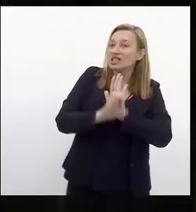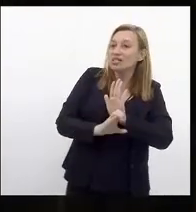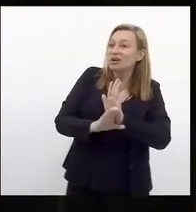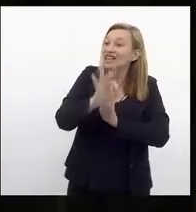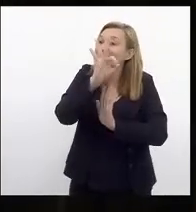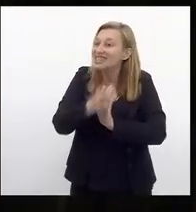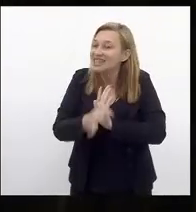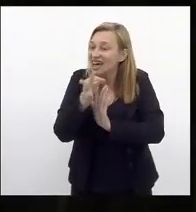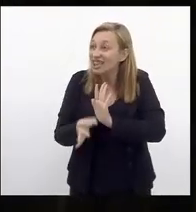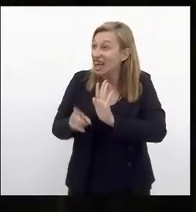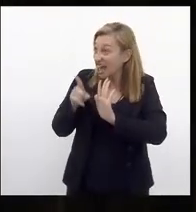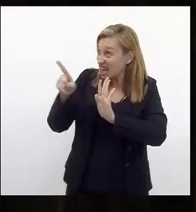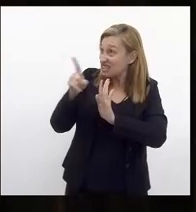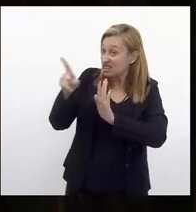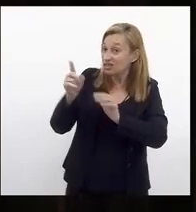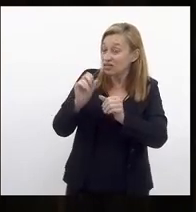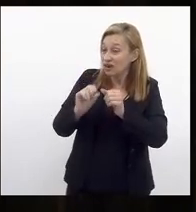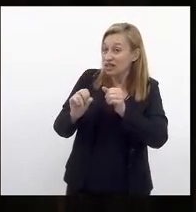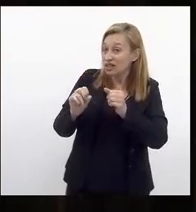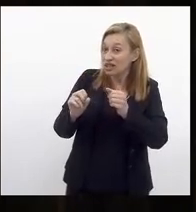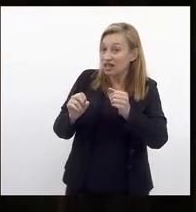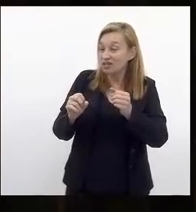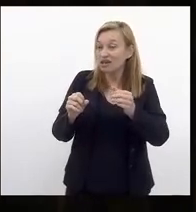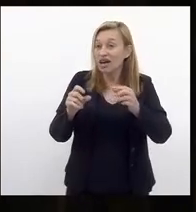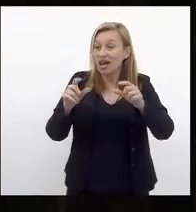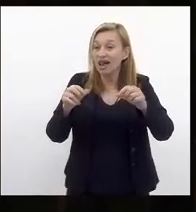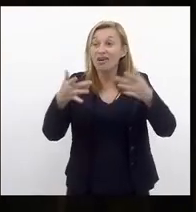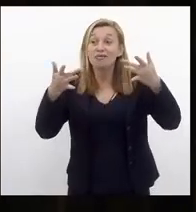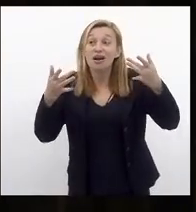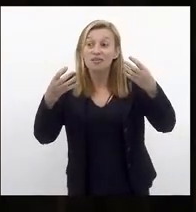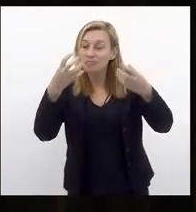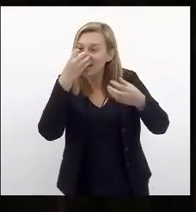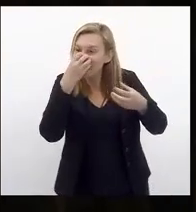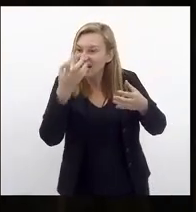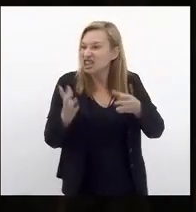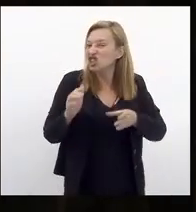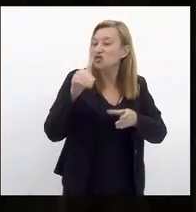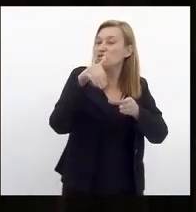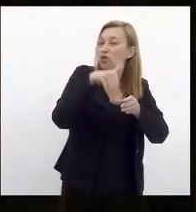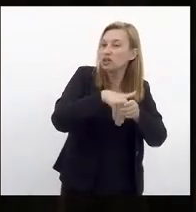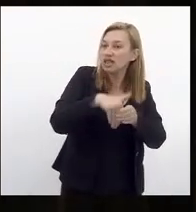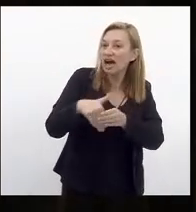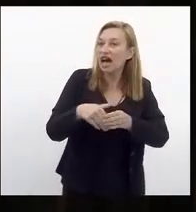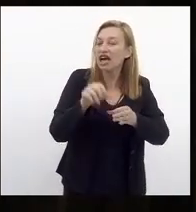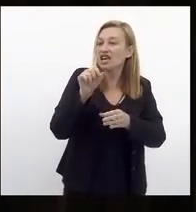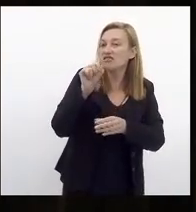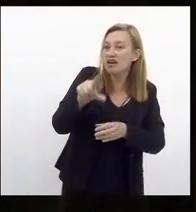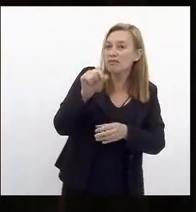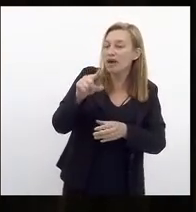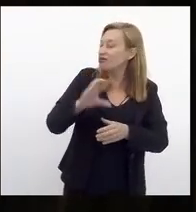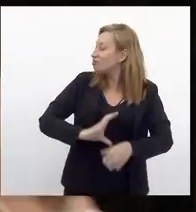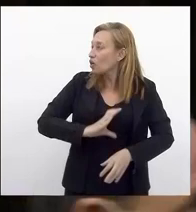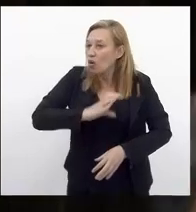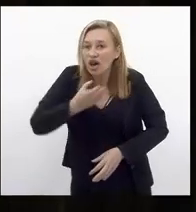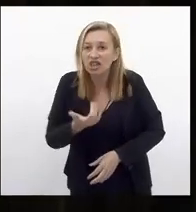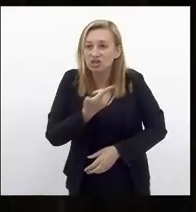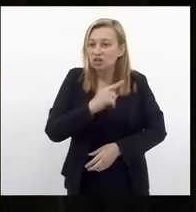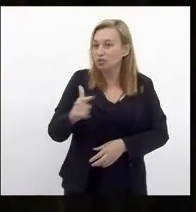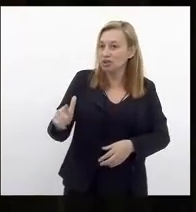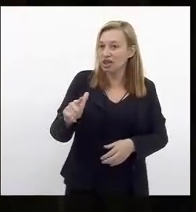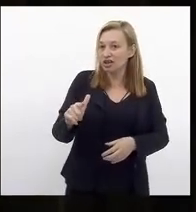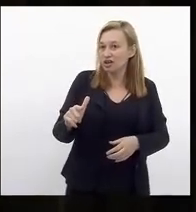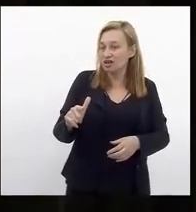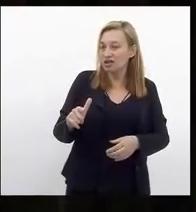peças que estão fazendo a patuscada de voltar e vermelho não tiveram a coragem em qual a